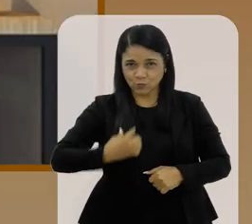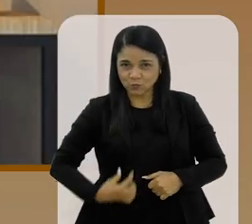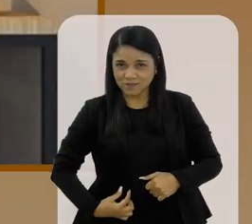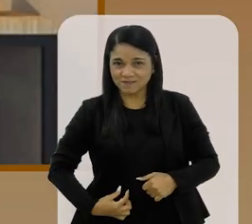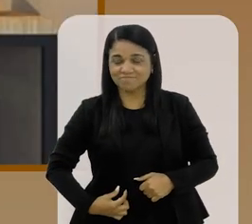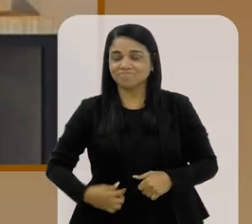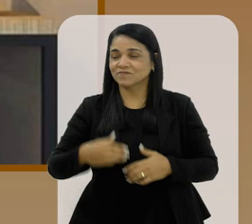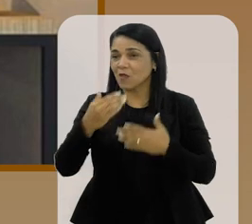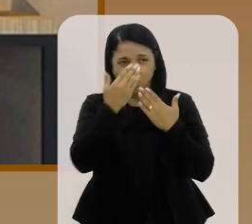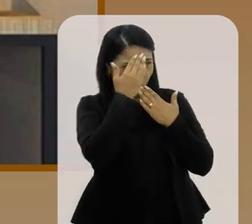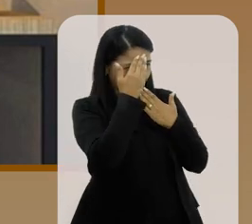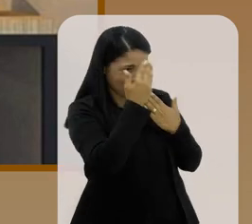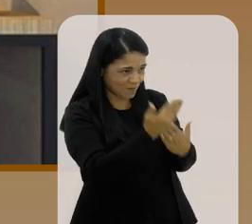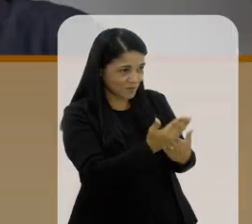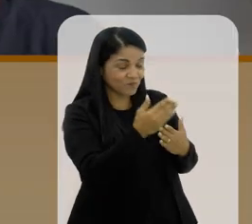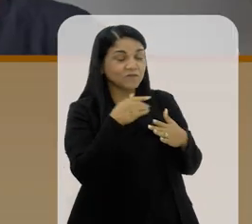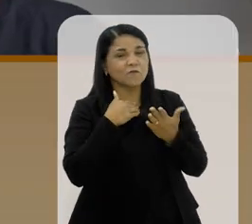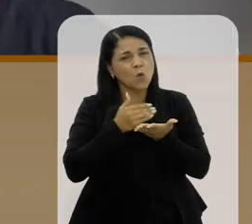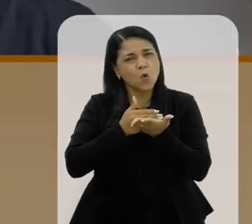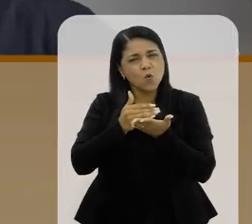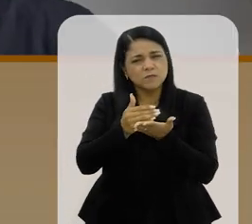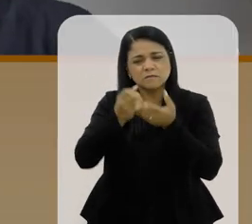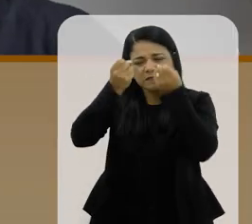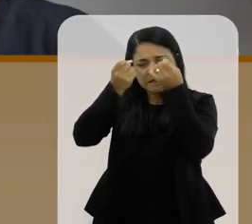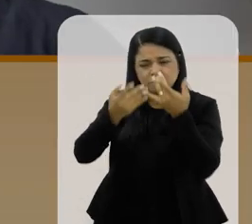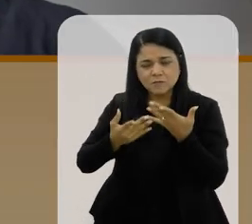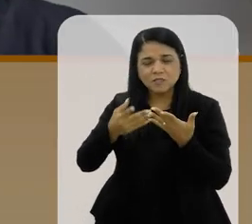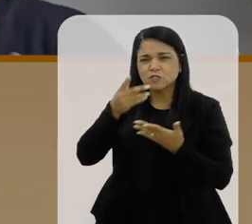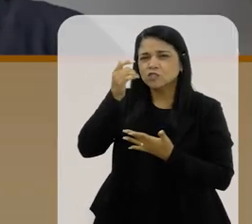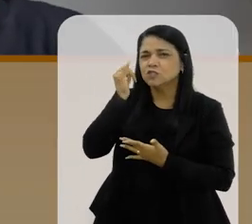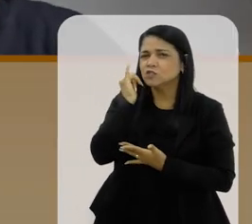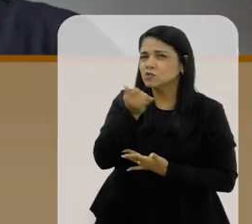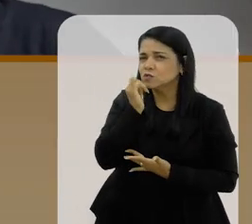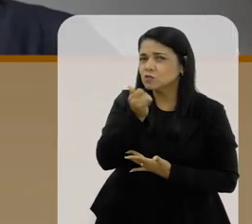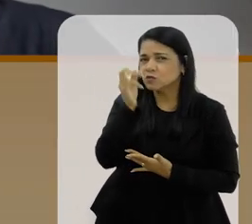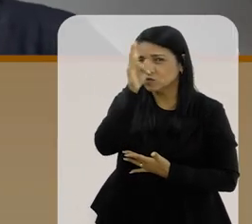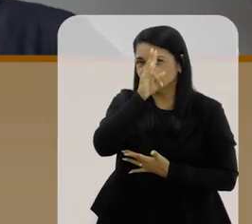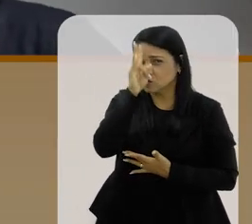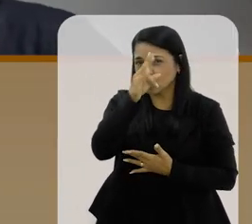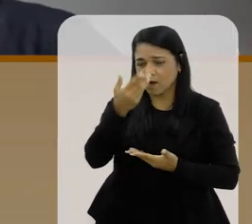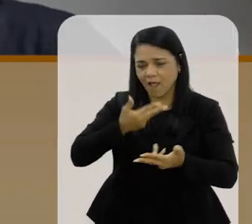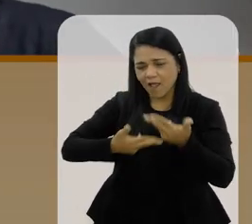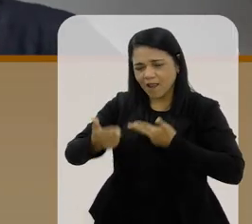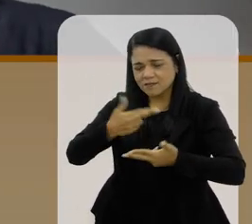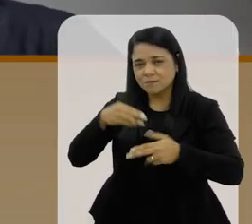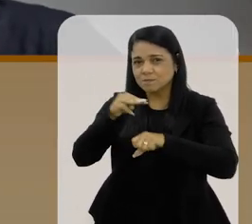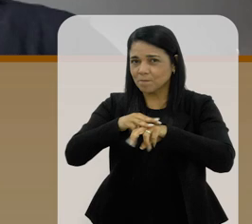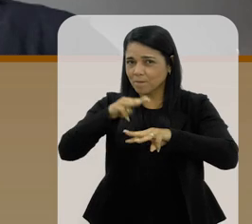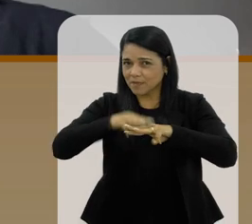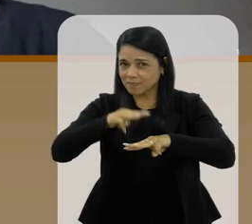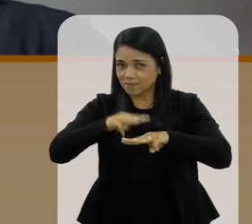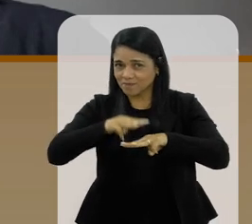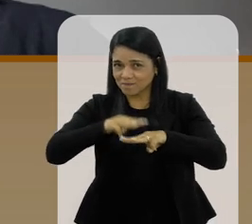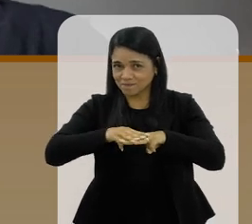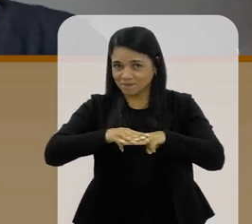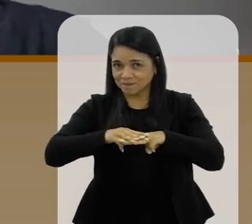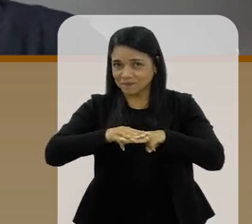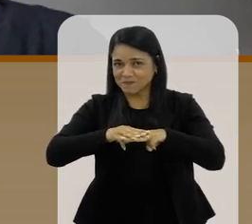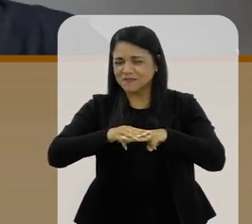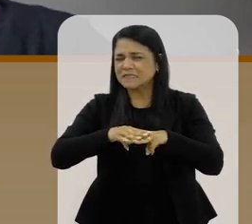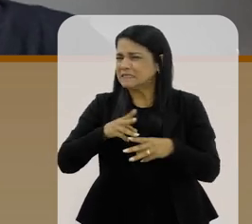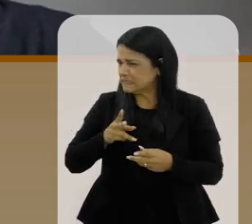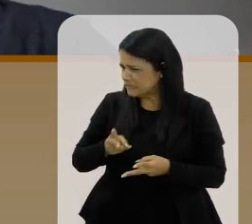Obrigado. Olha, vamos começar contando um pouquinho da sua história, essa sua relação com a matemática.